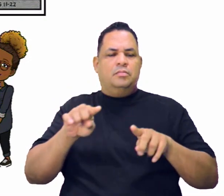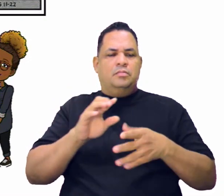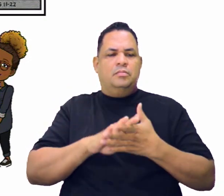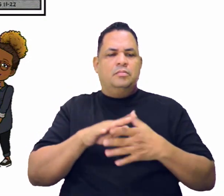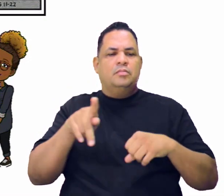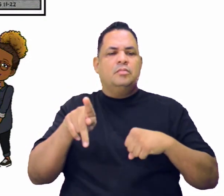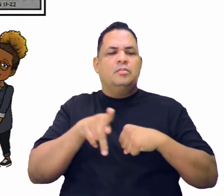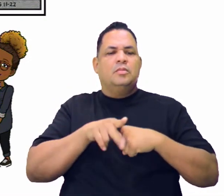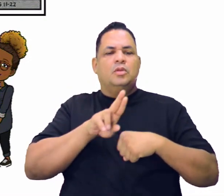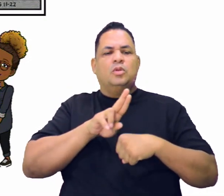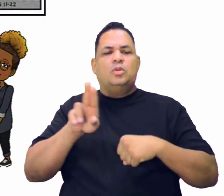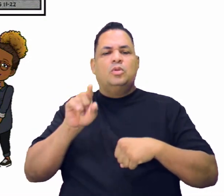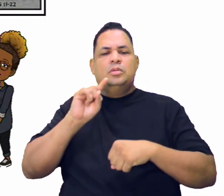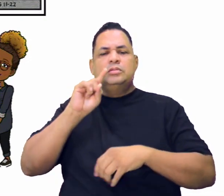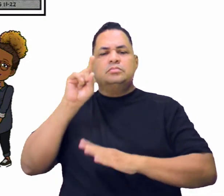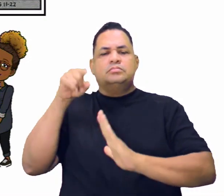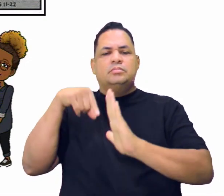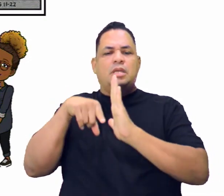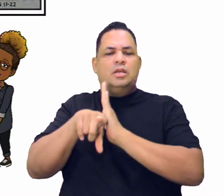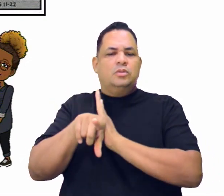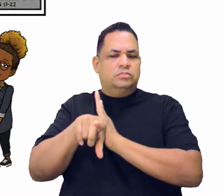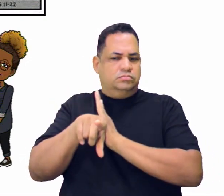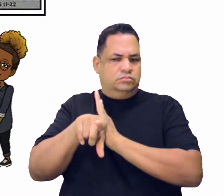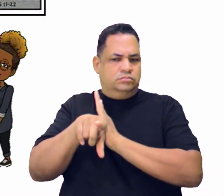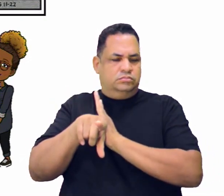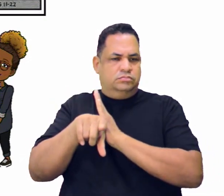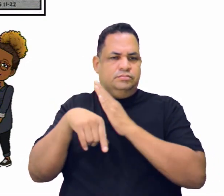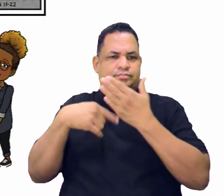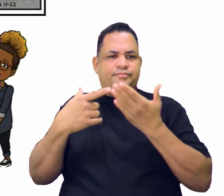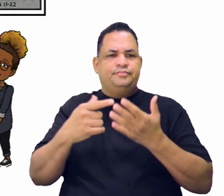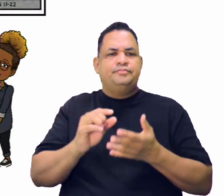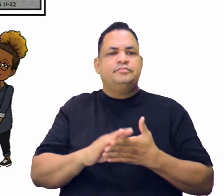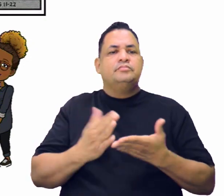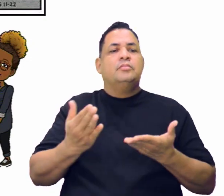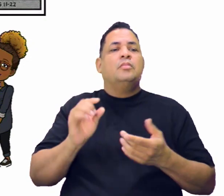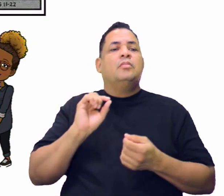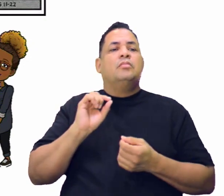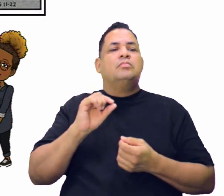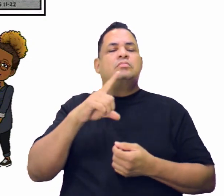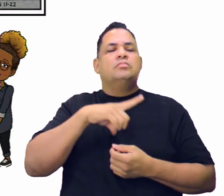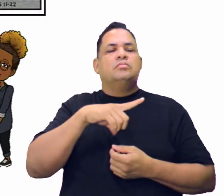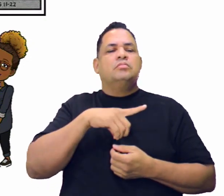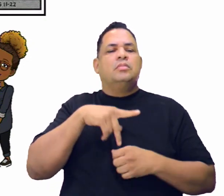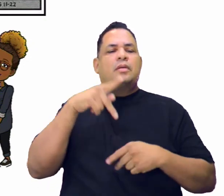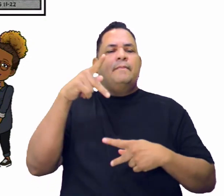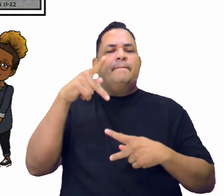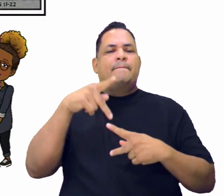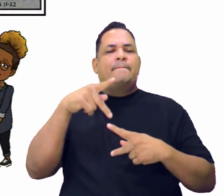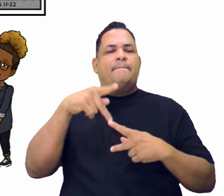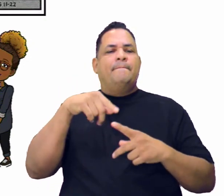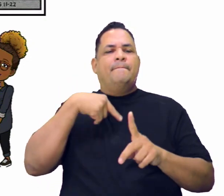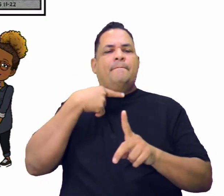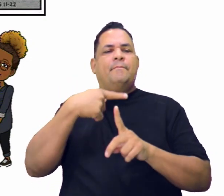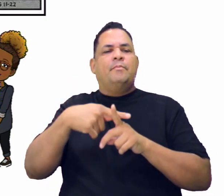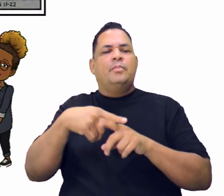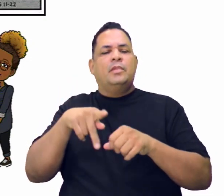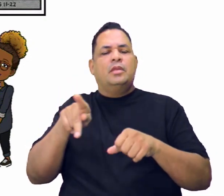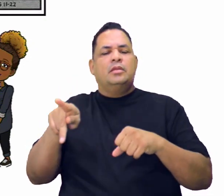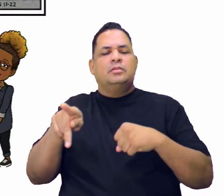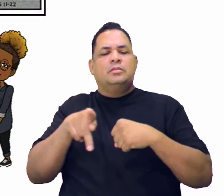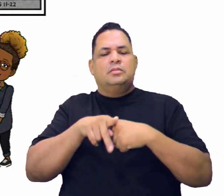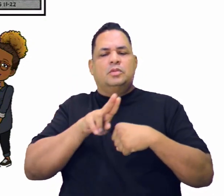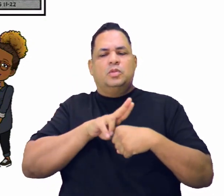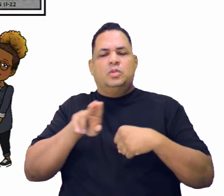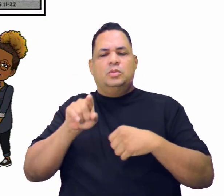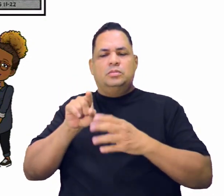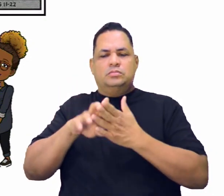pronome interrogativo. Esse quezinho aqui é um pronome interrogativo. Então, quando eu tenho preposição mais pronome